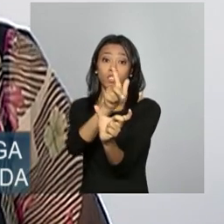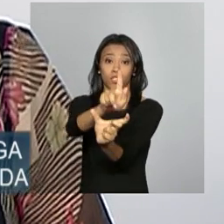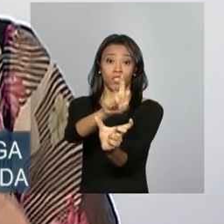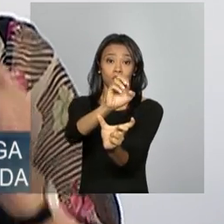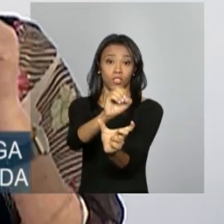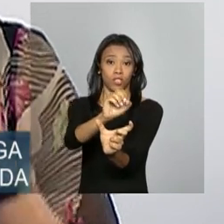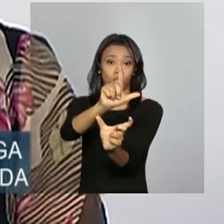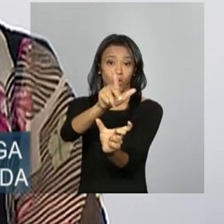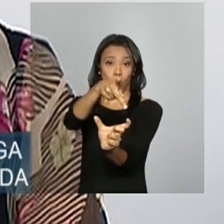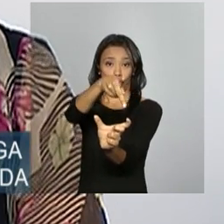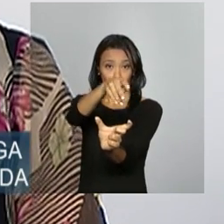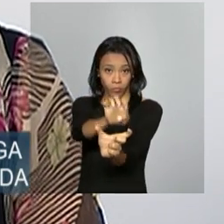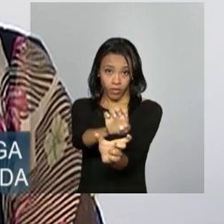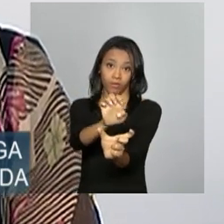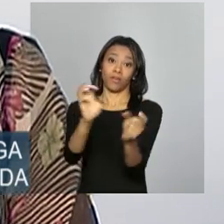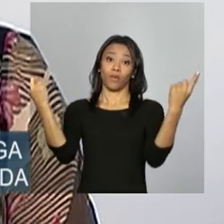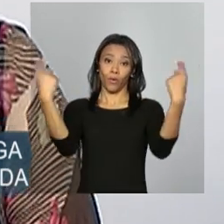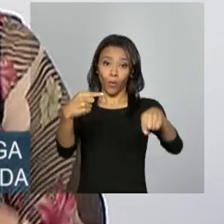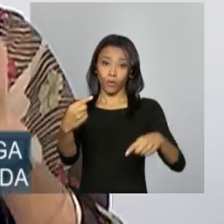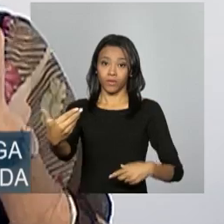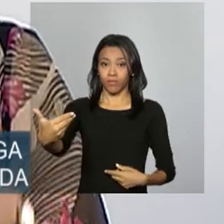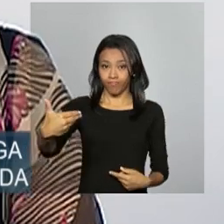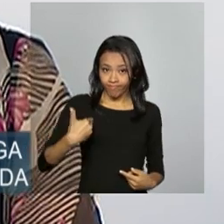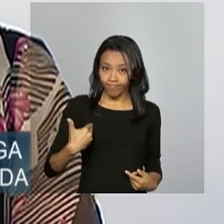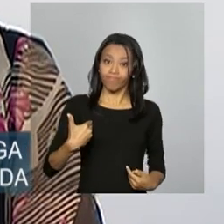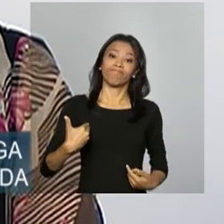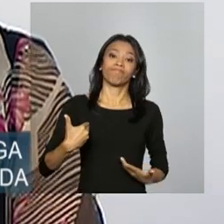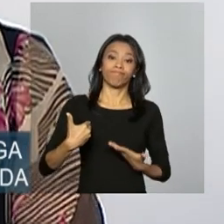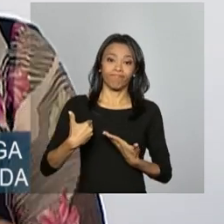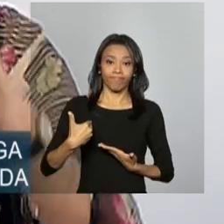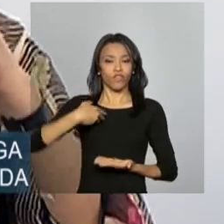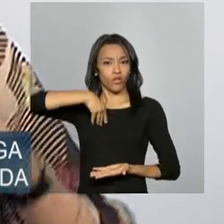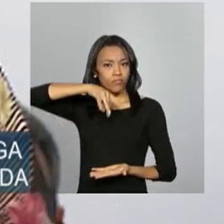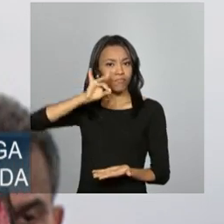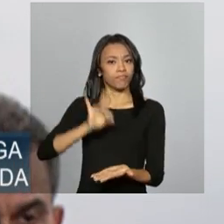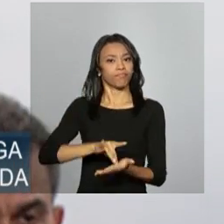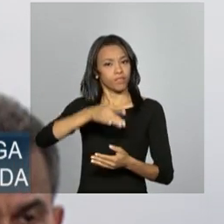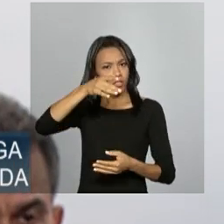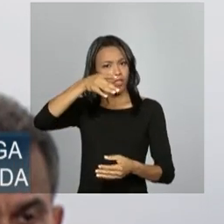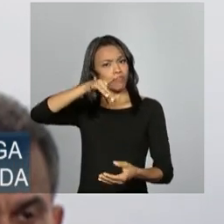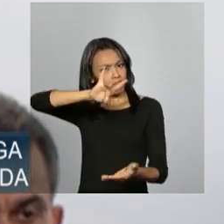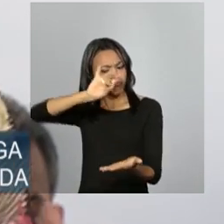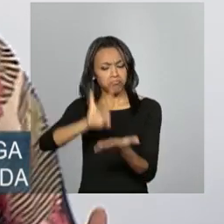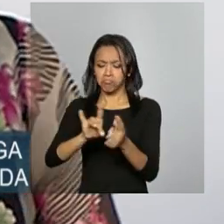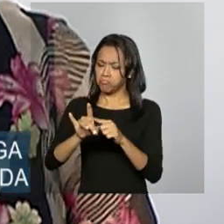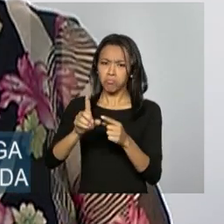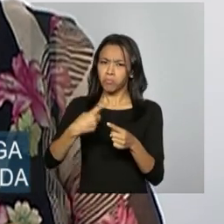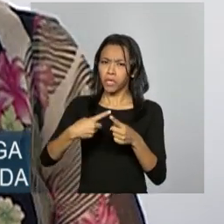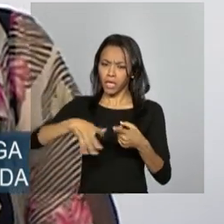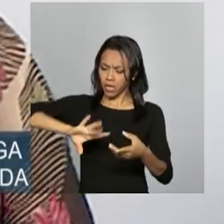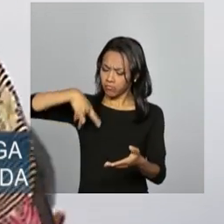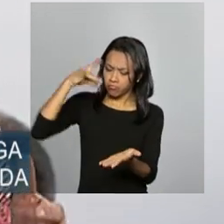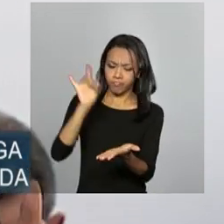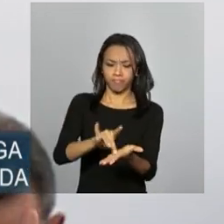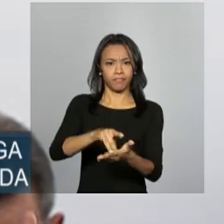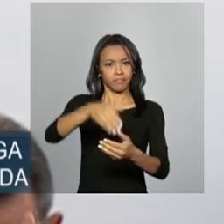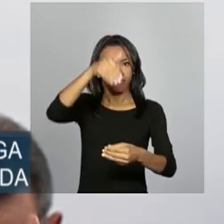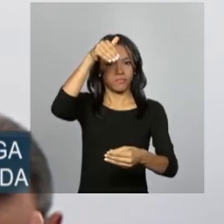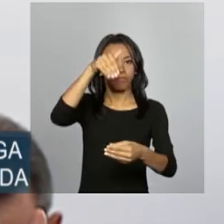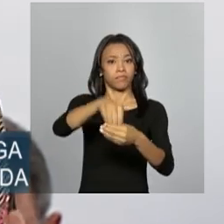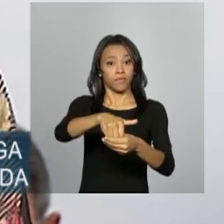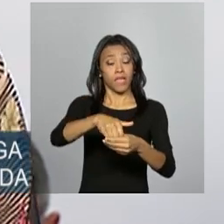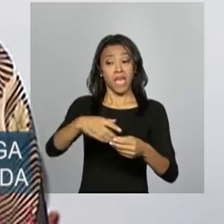um mandato presidencial legítimo Por que que é legítimo? Porque eles